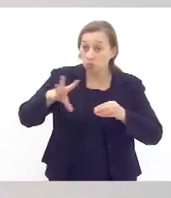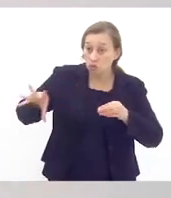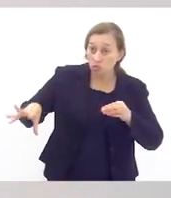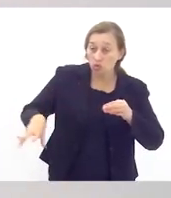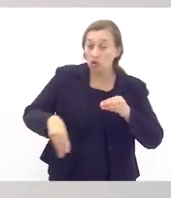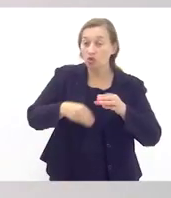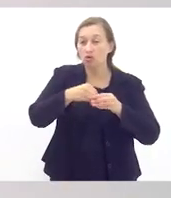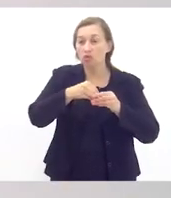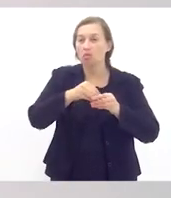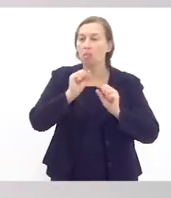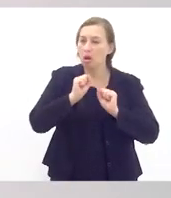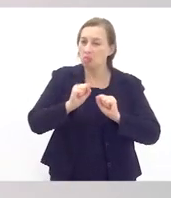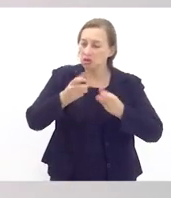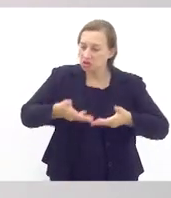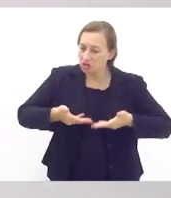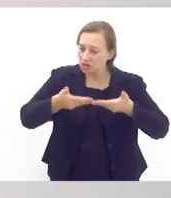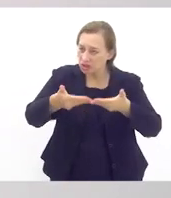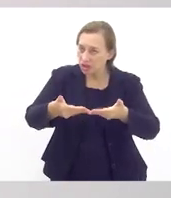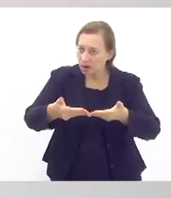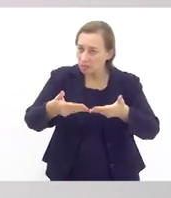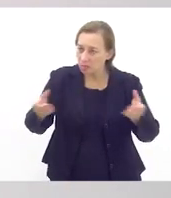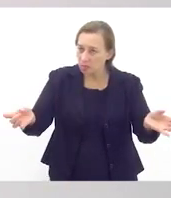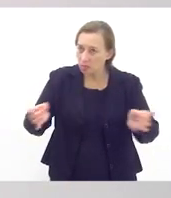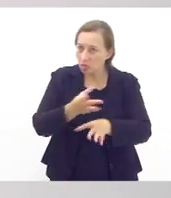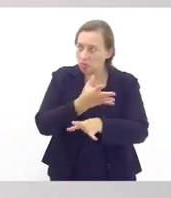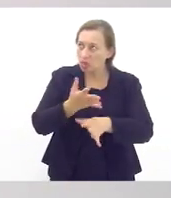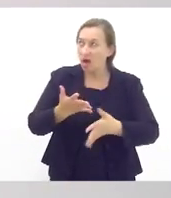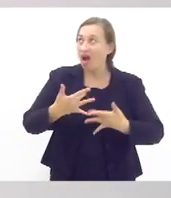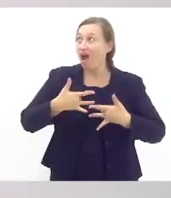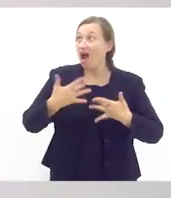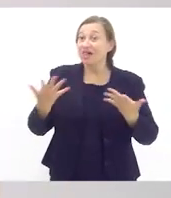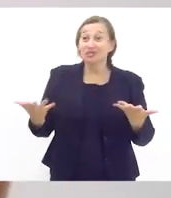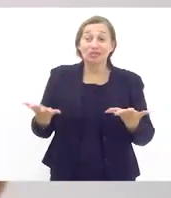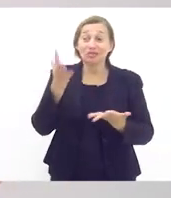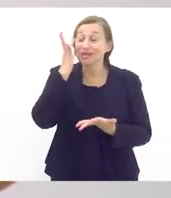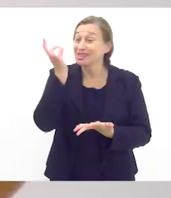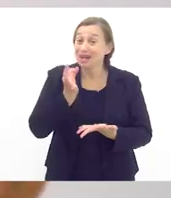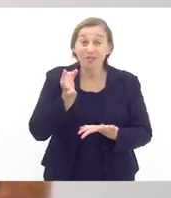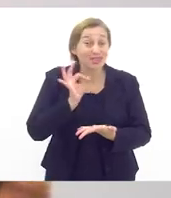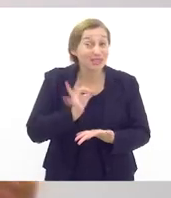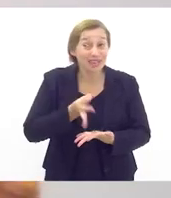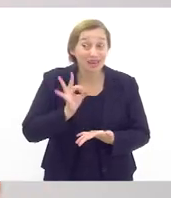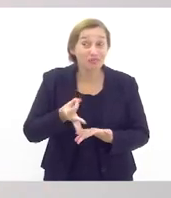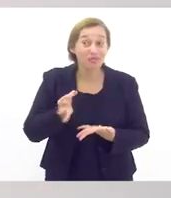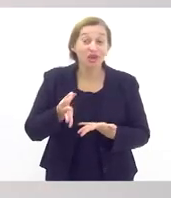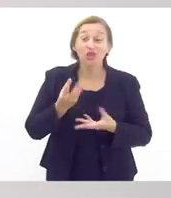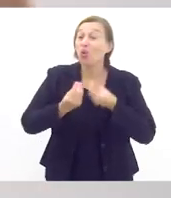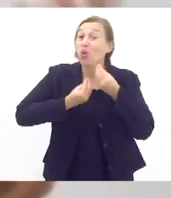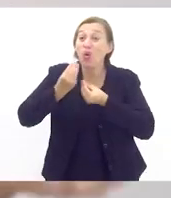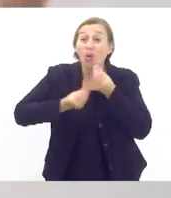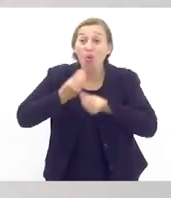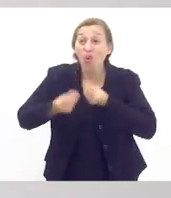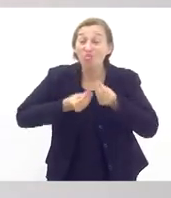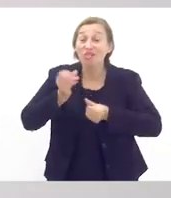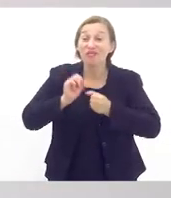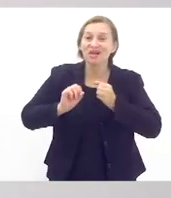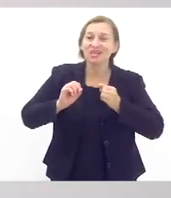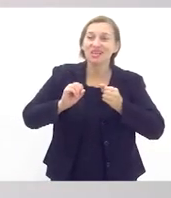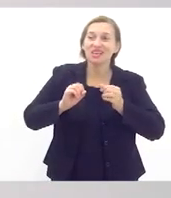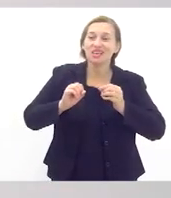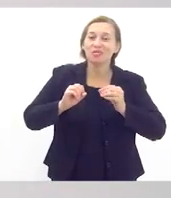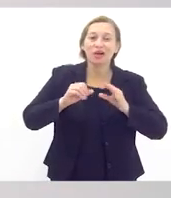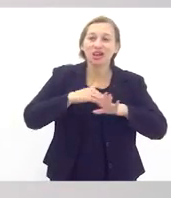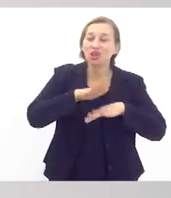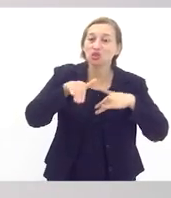para a gente poder entregar a gente a gente não sabe exatamente ainda como que a gente vai fazer para contemplar